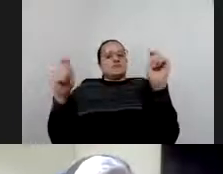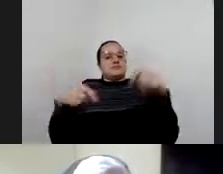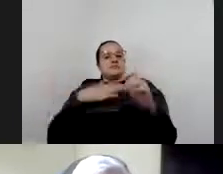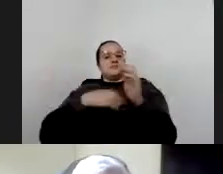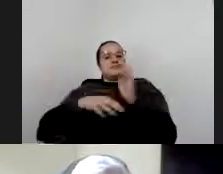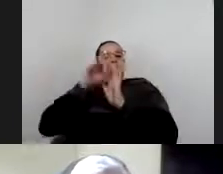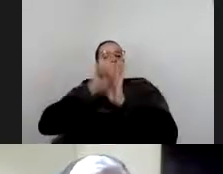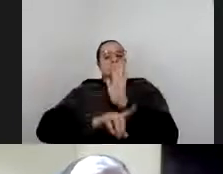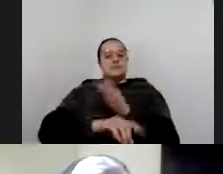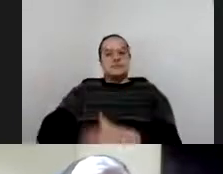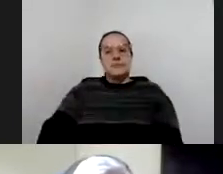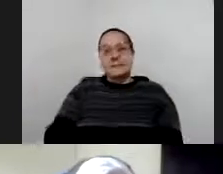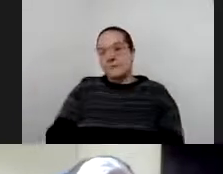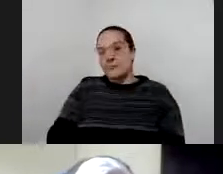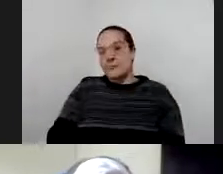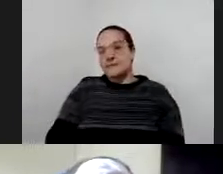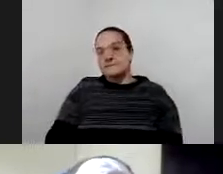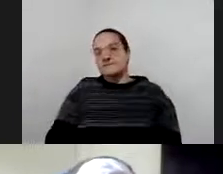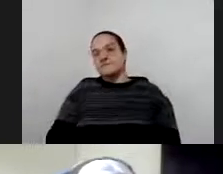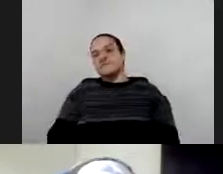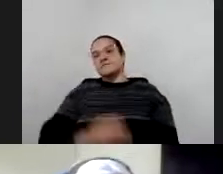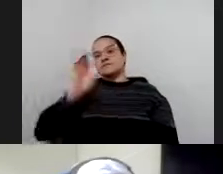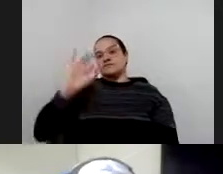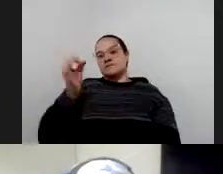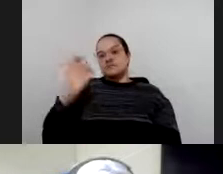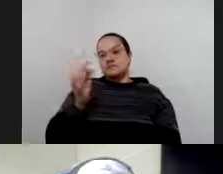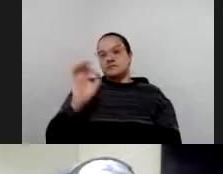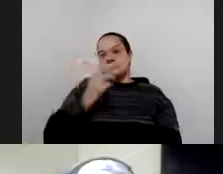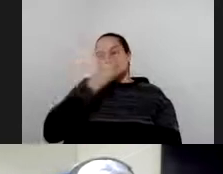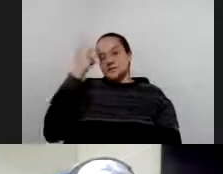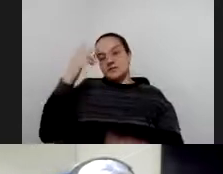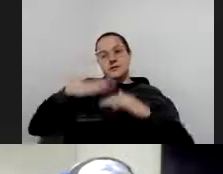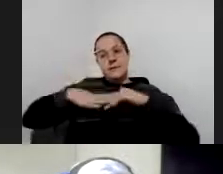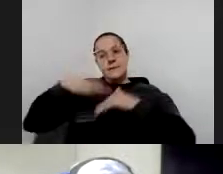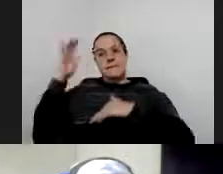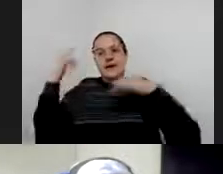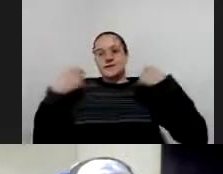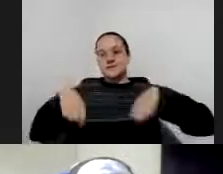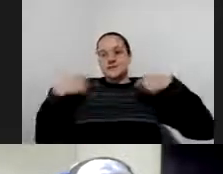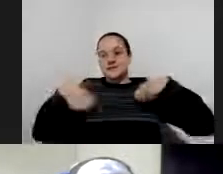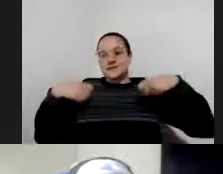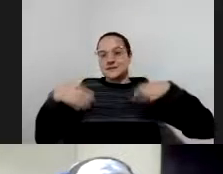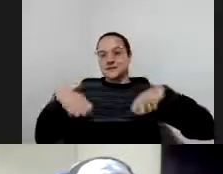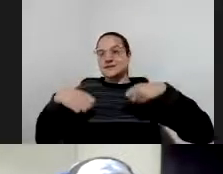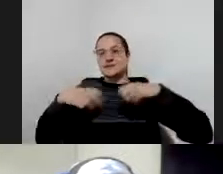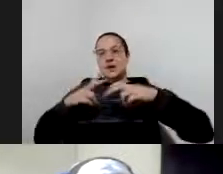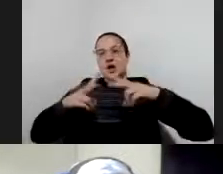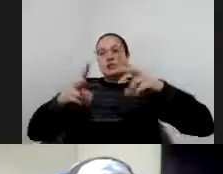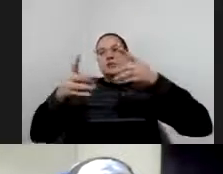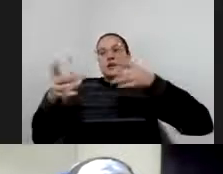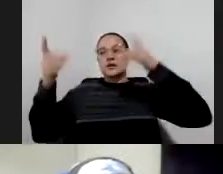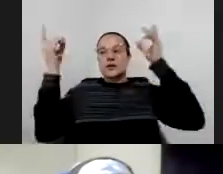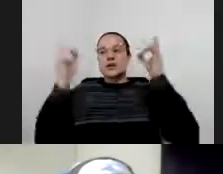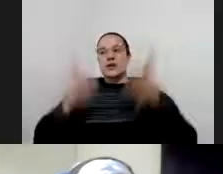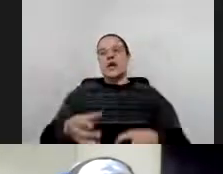né? E que realmente os que mais precisam continuam abandonados à própria sorte,